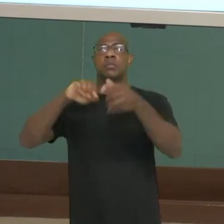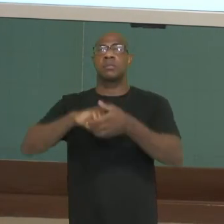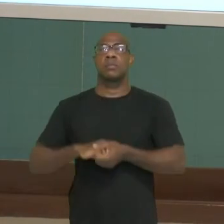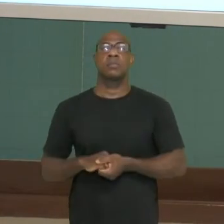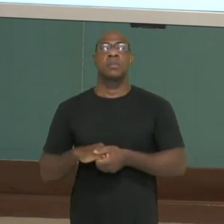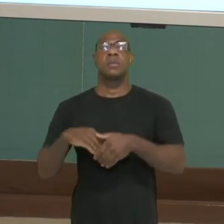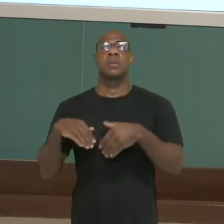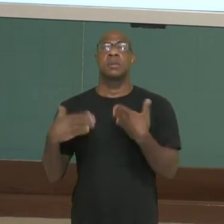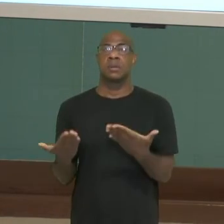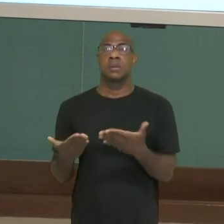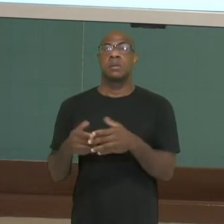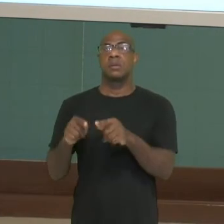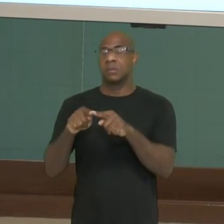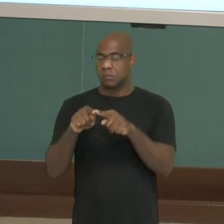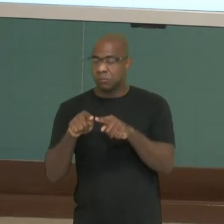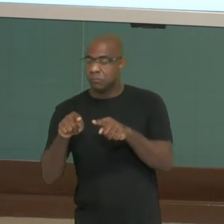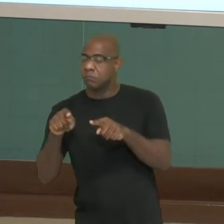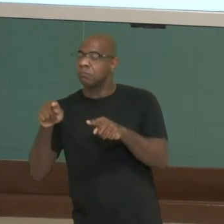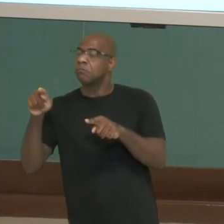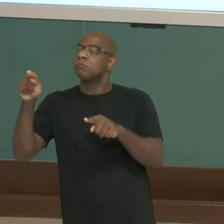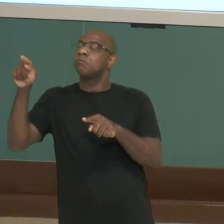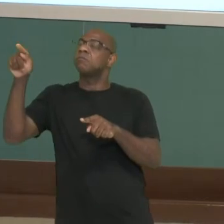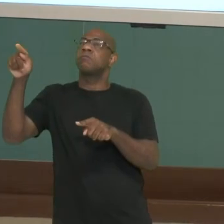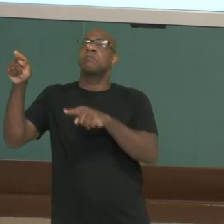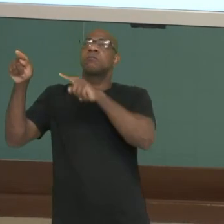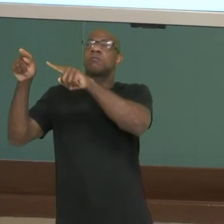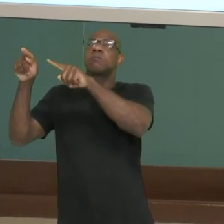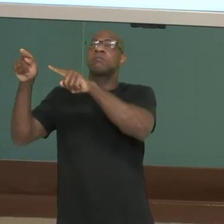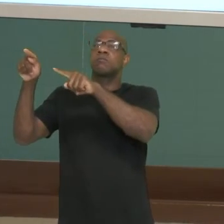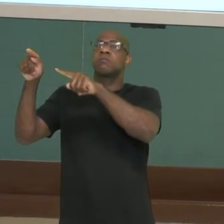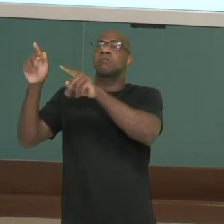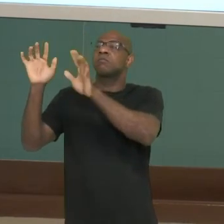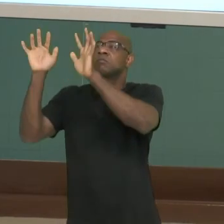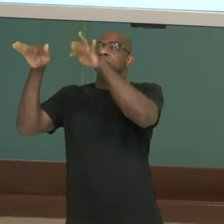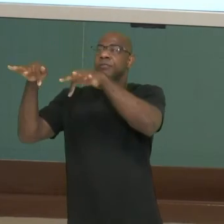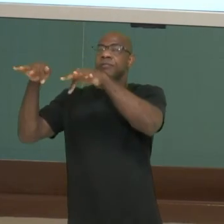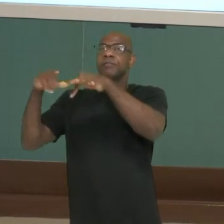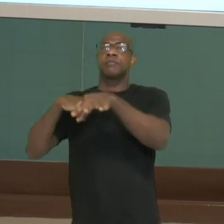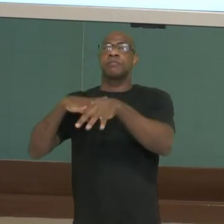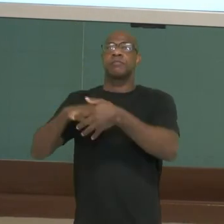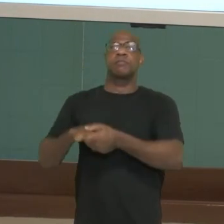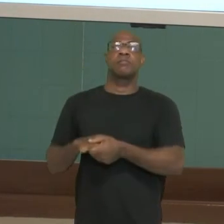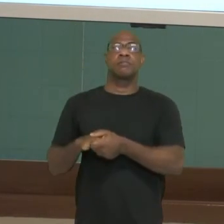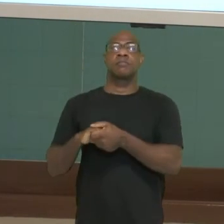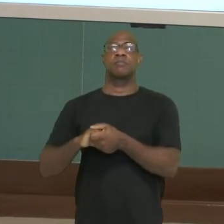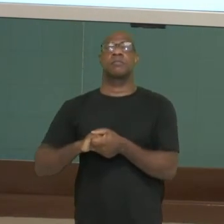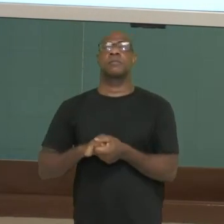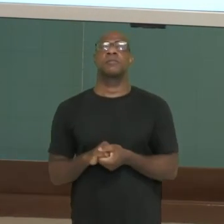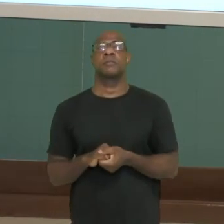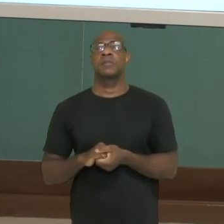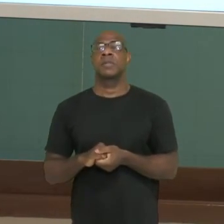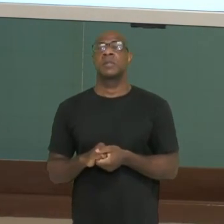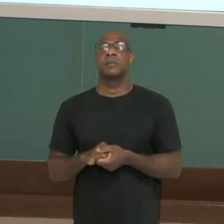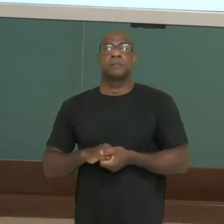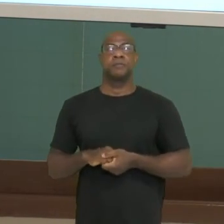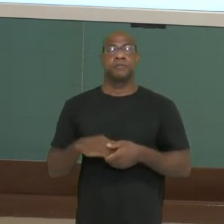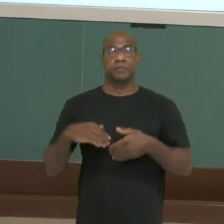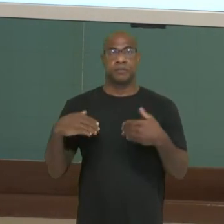ramos. E os ramos nos levam aos terminais, ou seja, aos indivíduos.